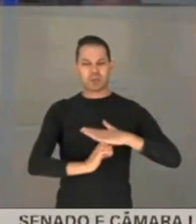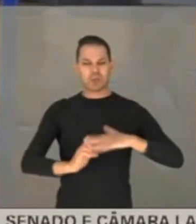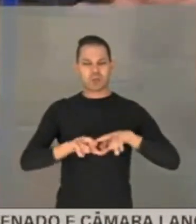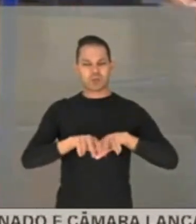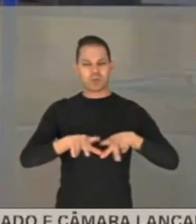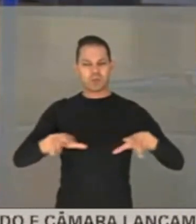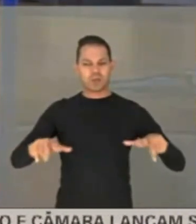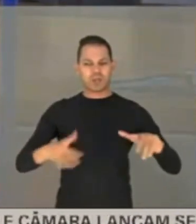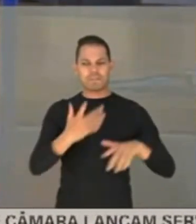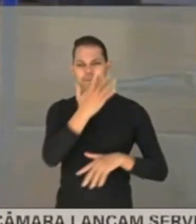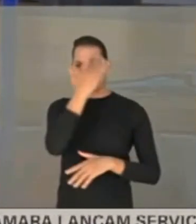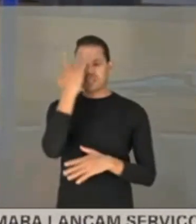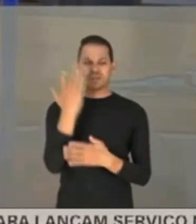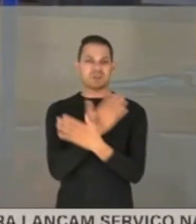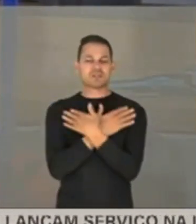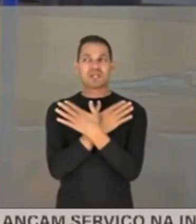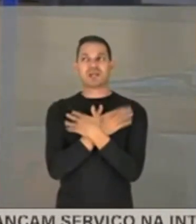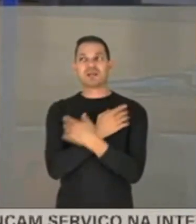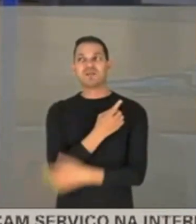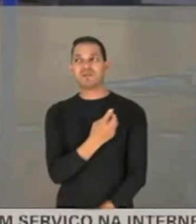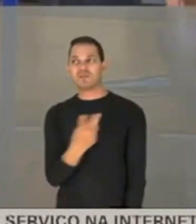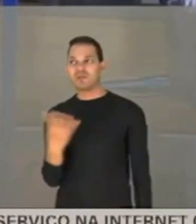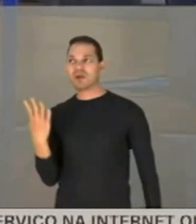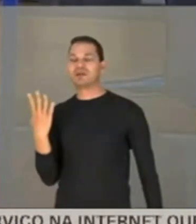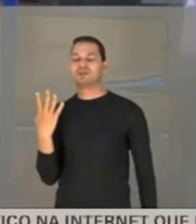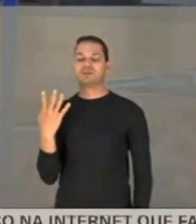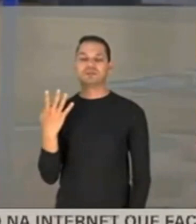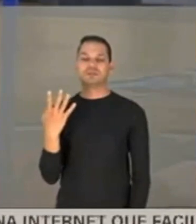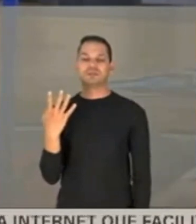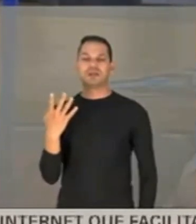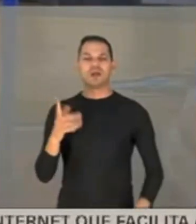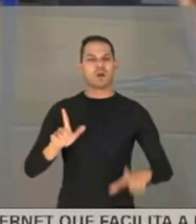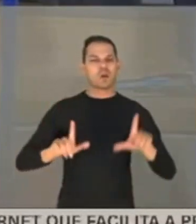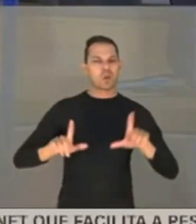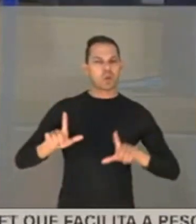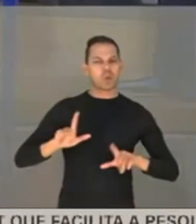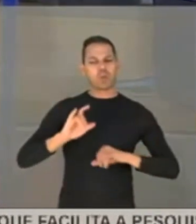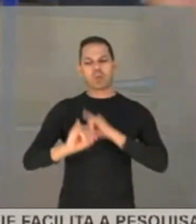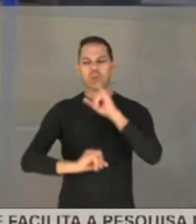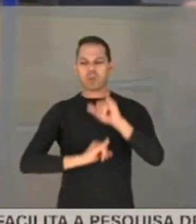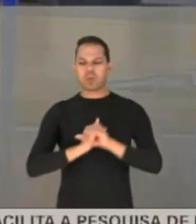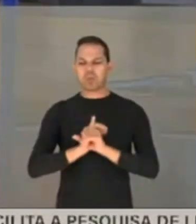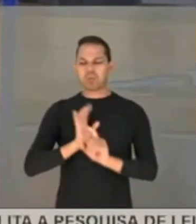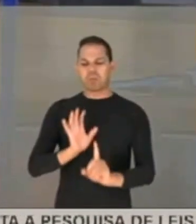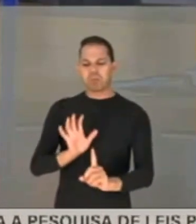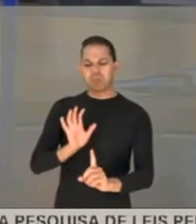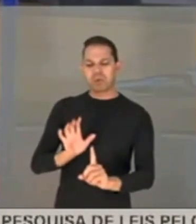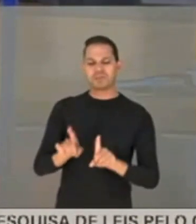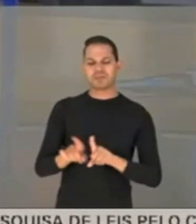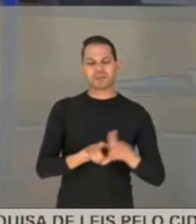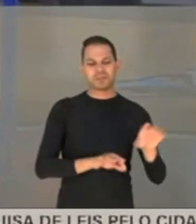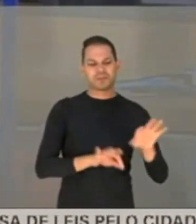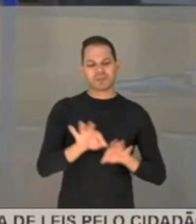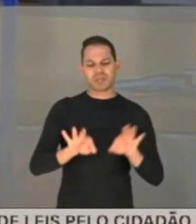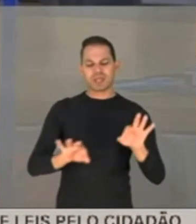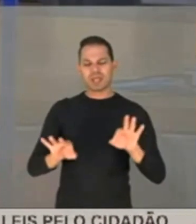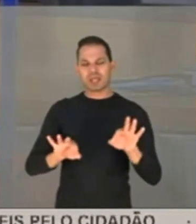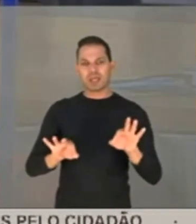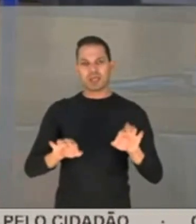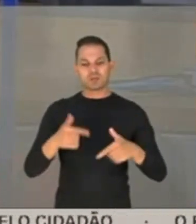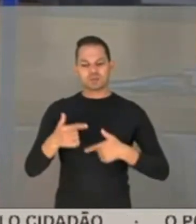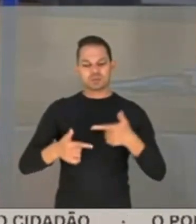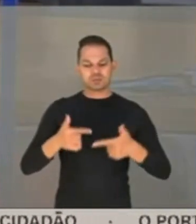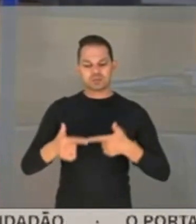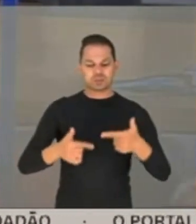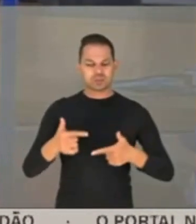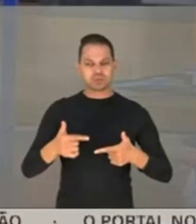deixou milhares de pessoas desempregadas, com a mídia que teve em cima, com as operações que foram feitas pela Força Tarefa.